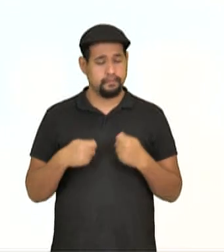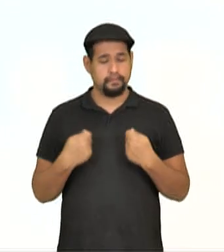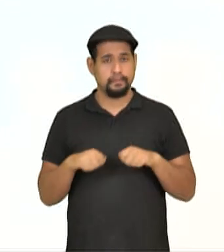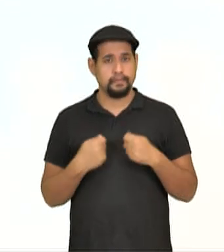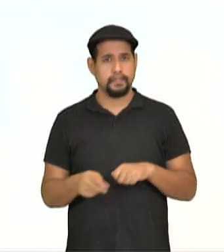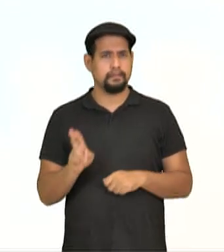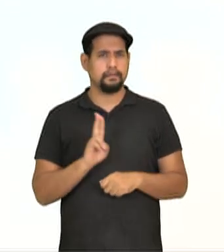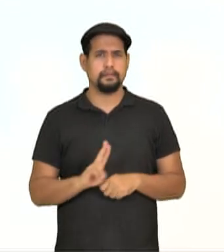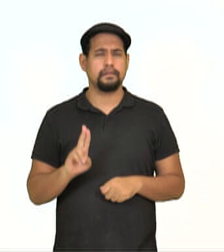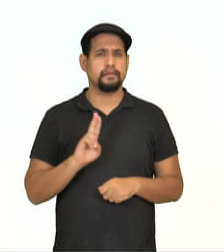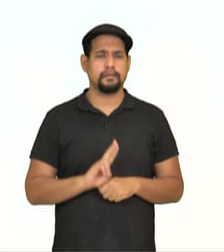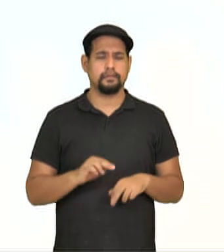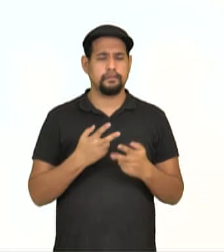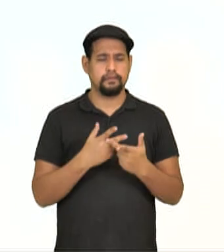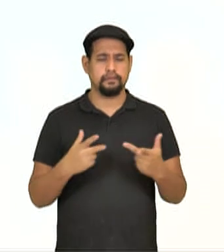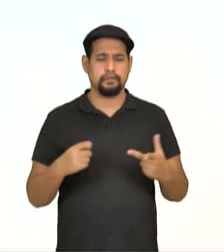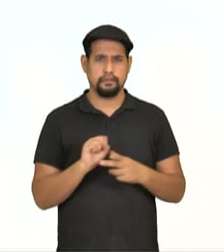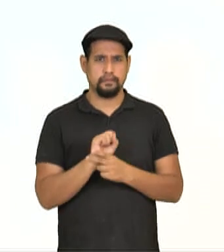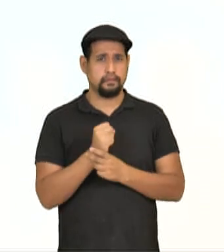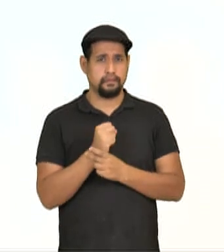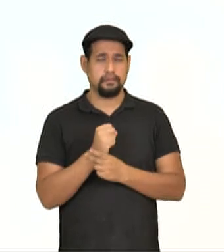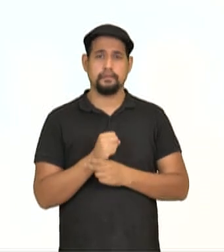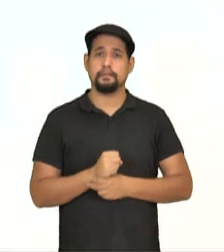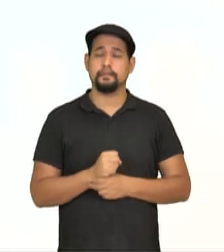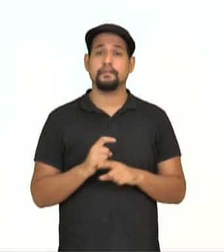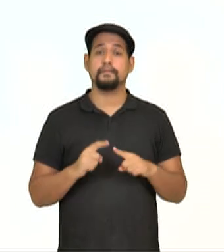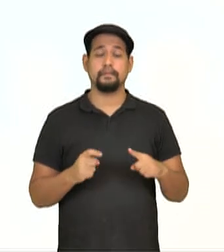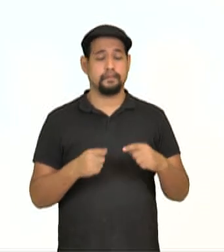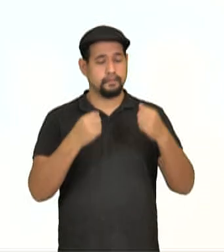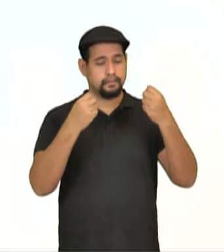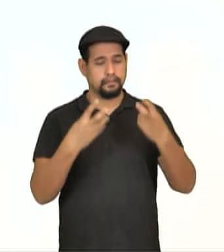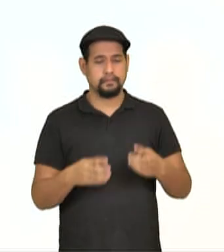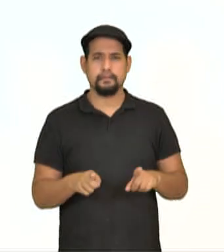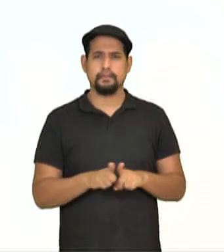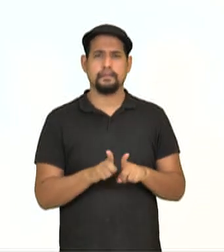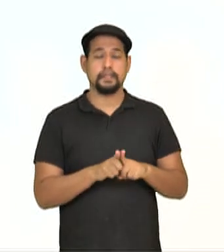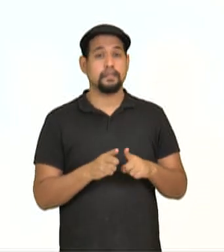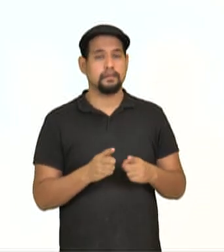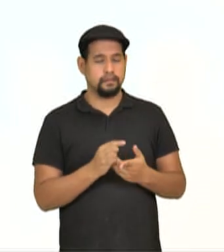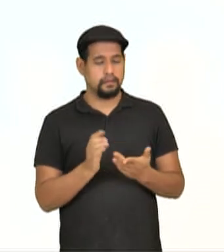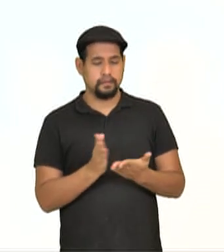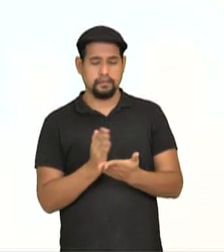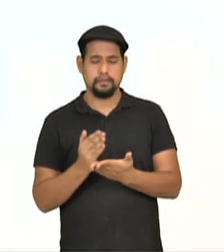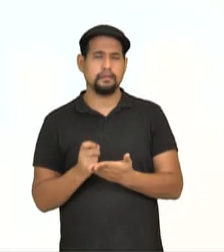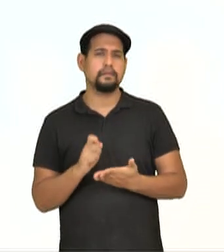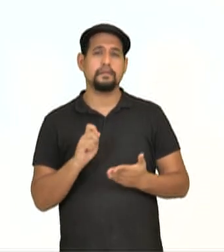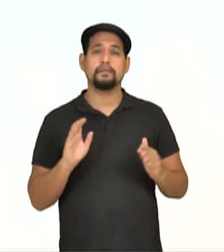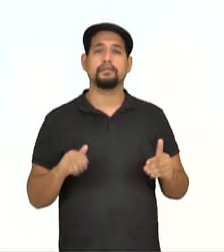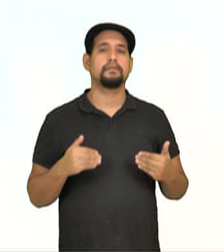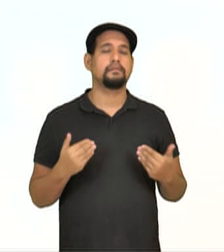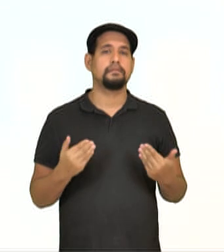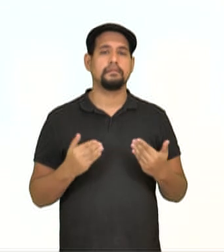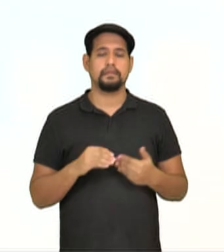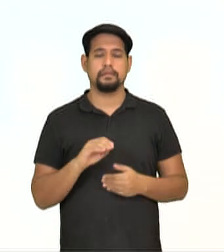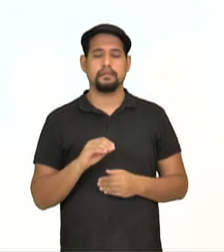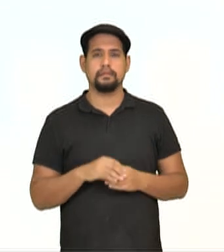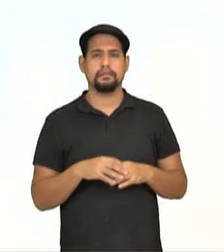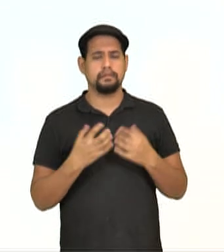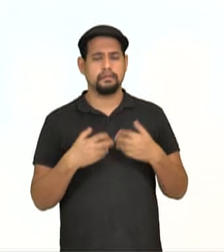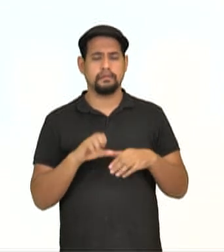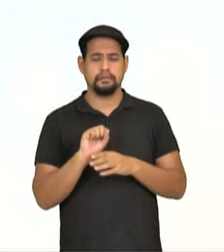o uso de equipamento de segurança. Escreva aí no seu caderno quais são os equipamentos